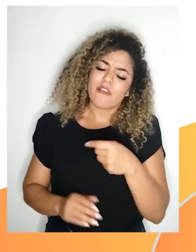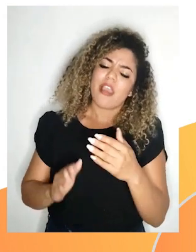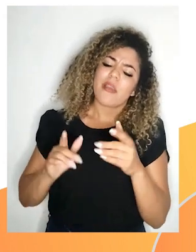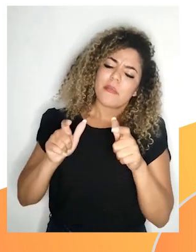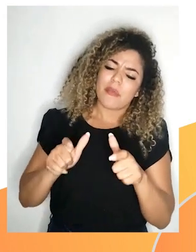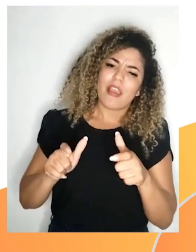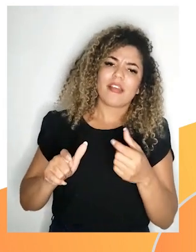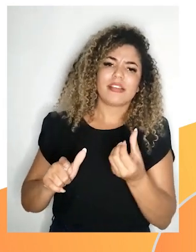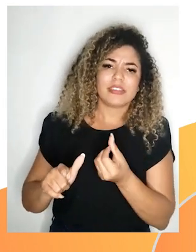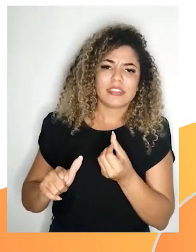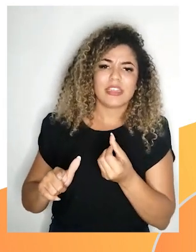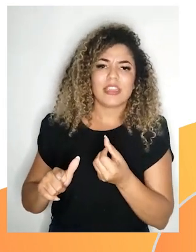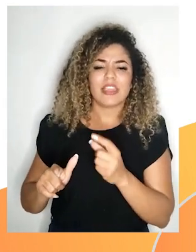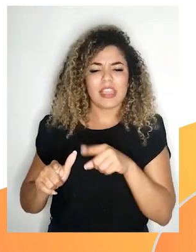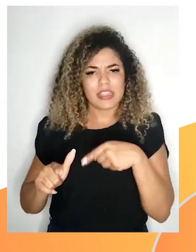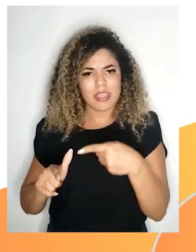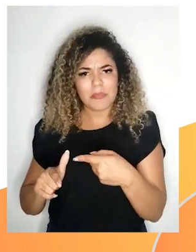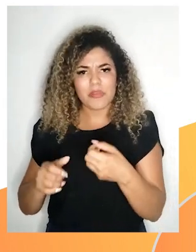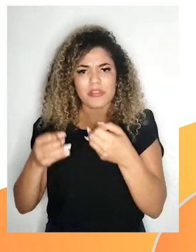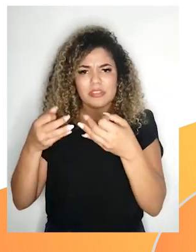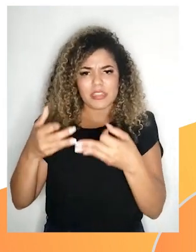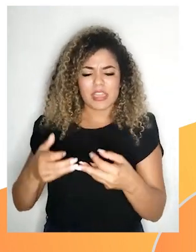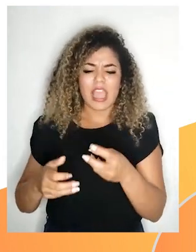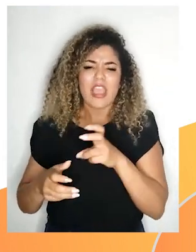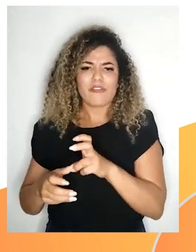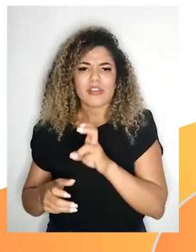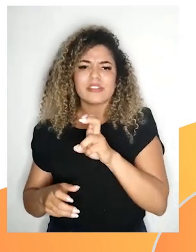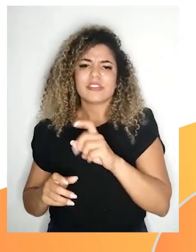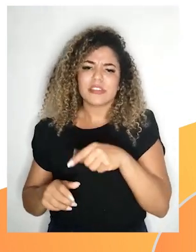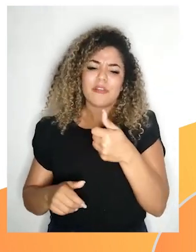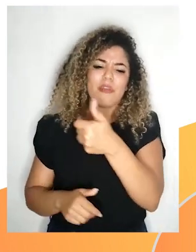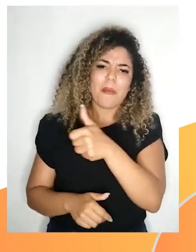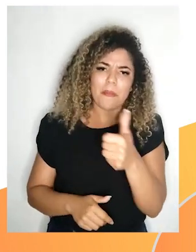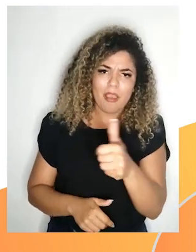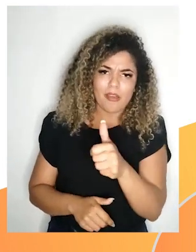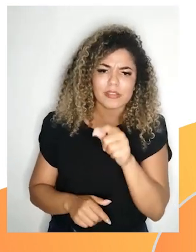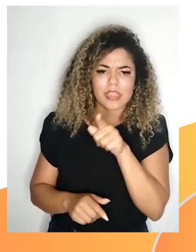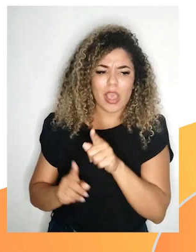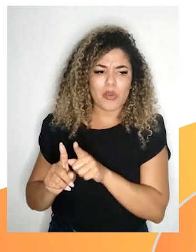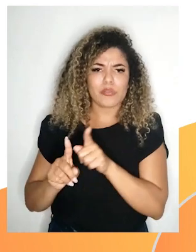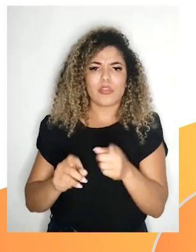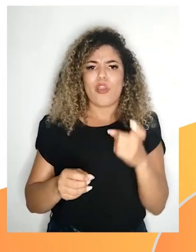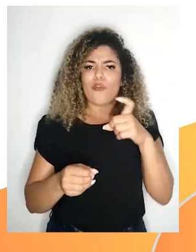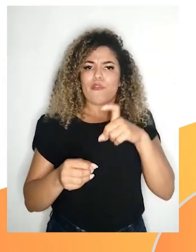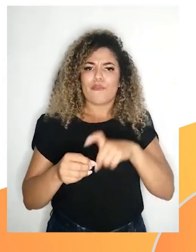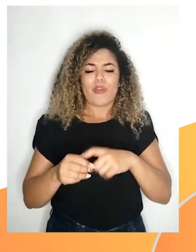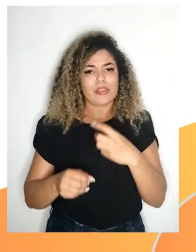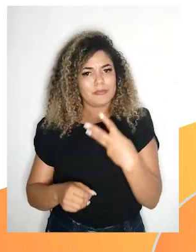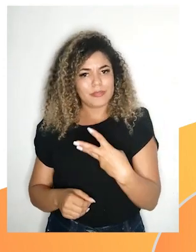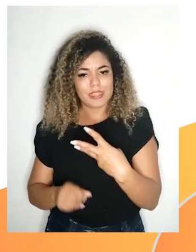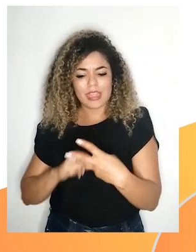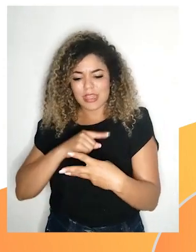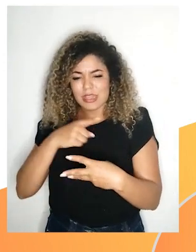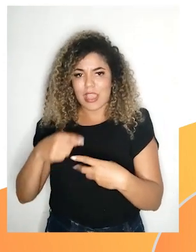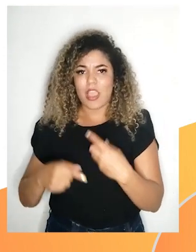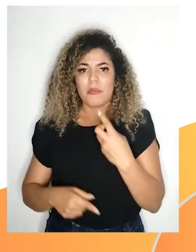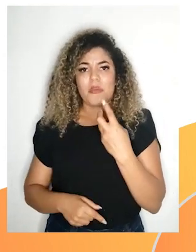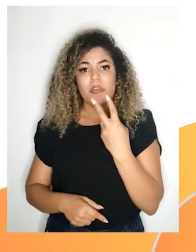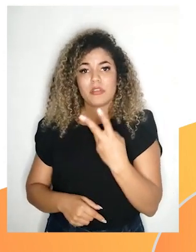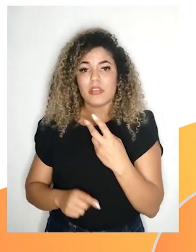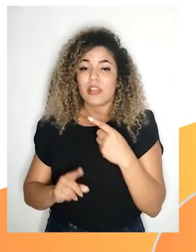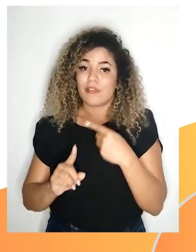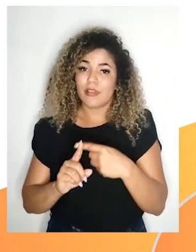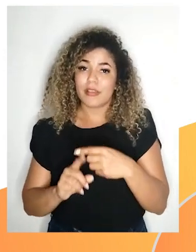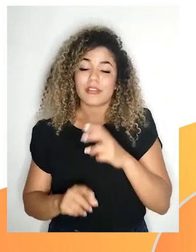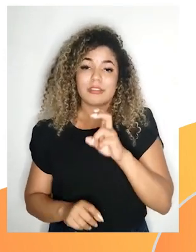6. E aí você vai fazendo esse caminho. Tirou 5, vai para 11. E da 11 vai para 3. E depois que ele tirou 2,